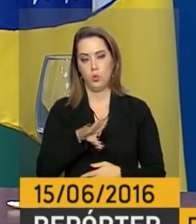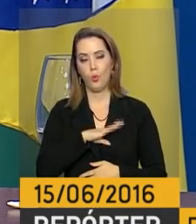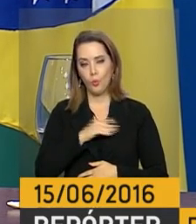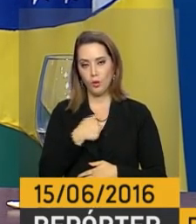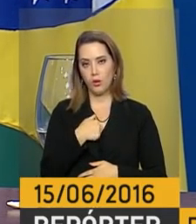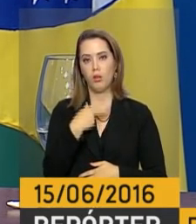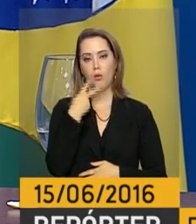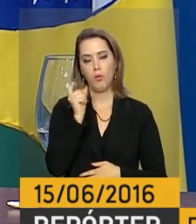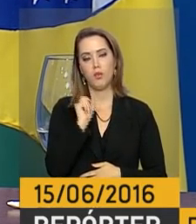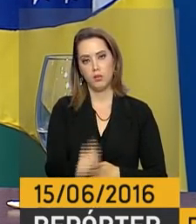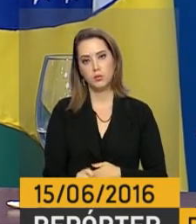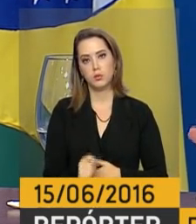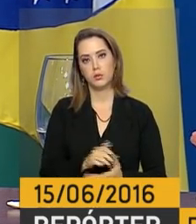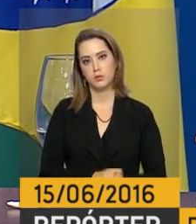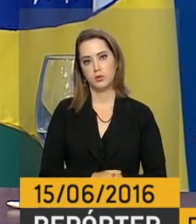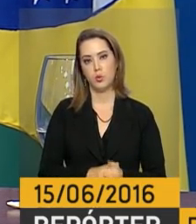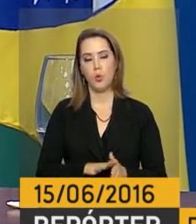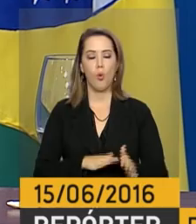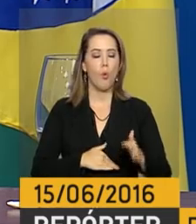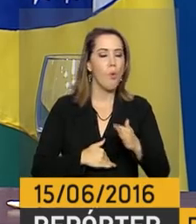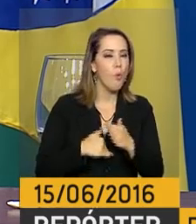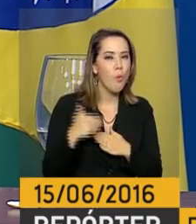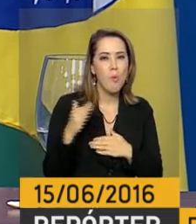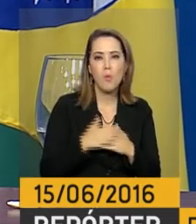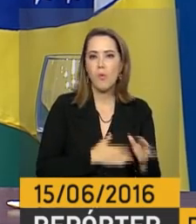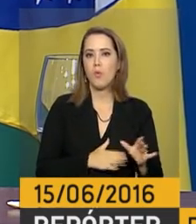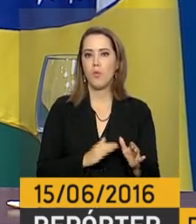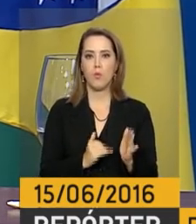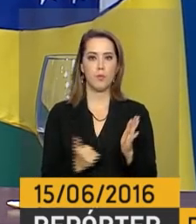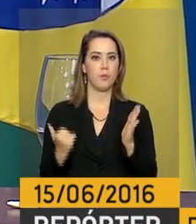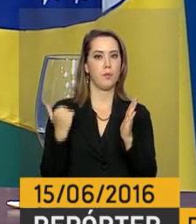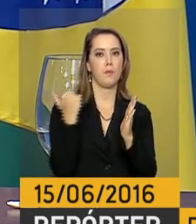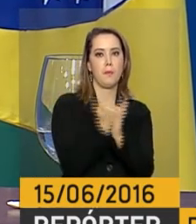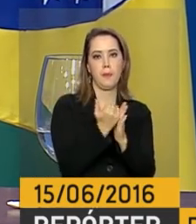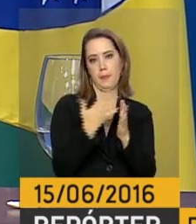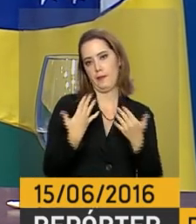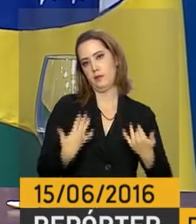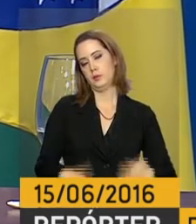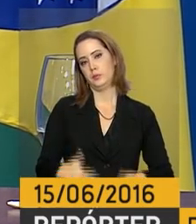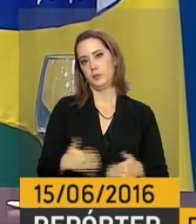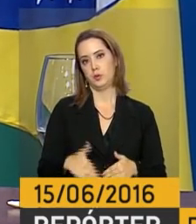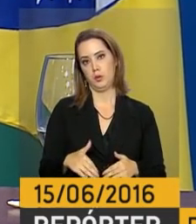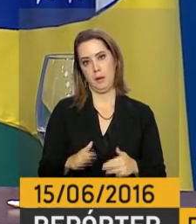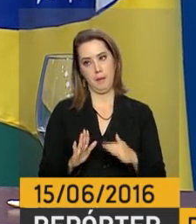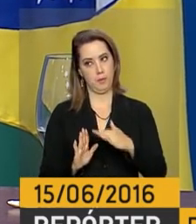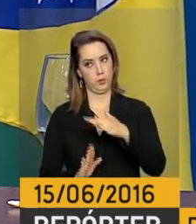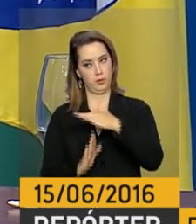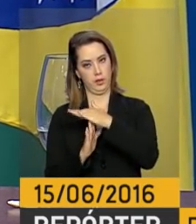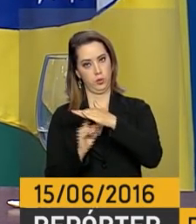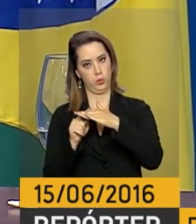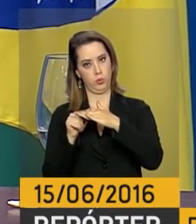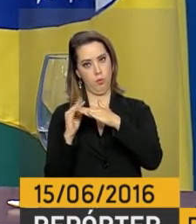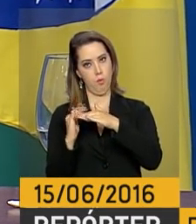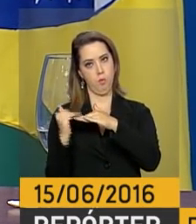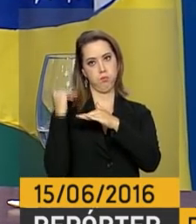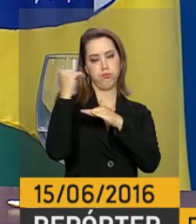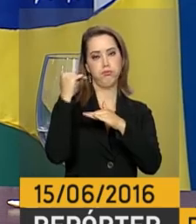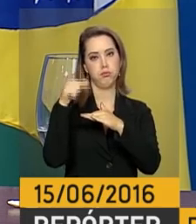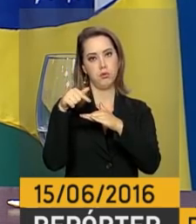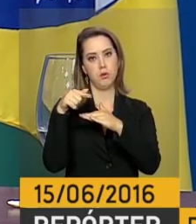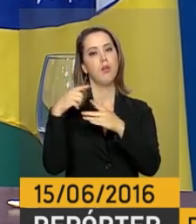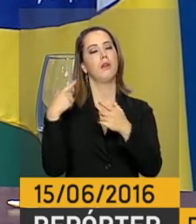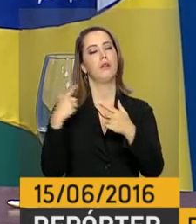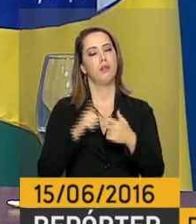seguinte, eh, quaisquer aumento de despesa acima desse índice vai, eh,